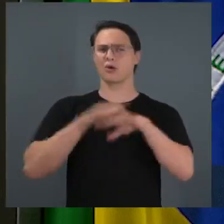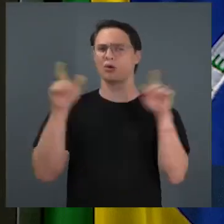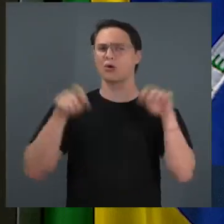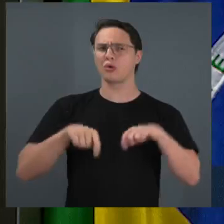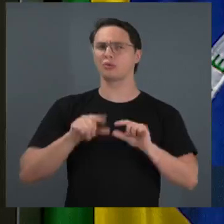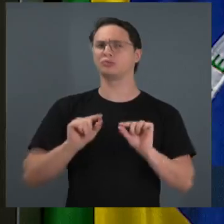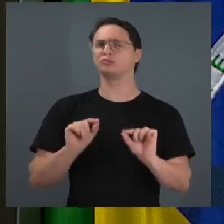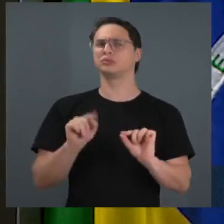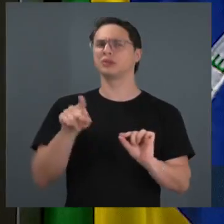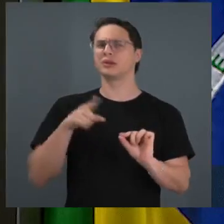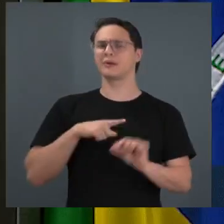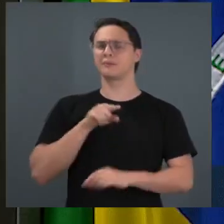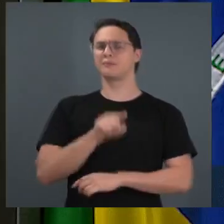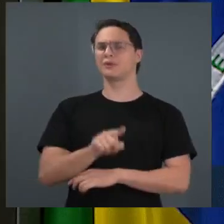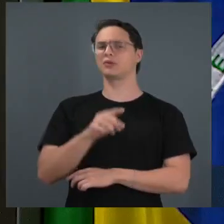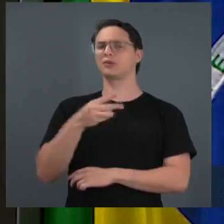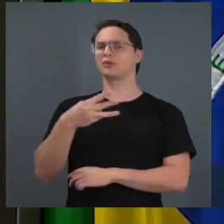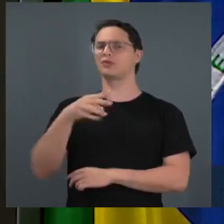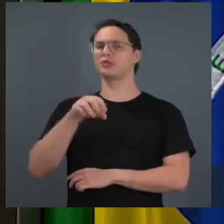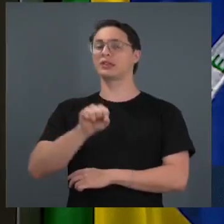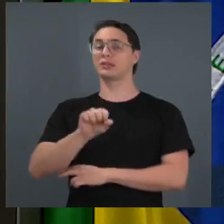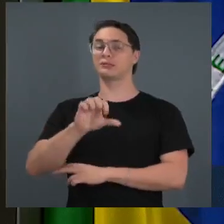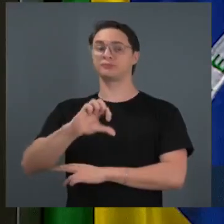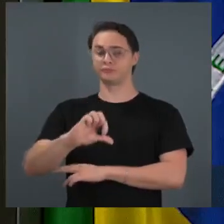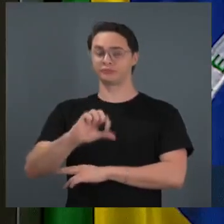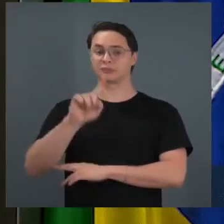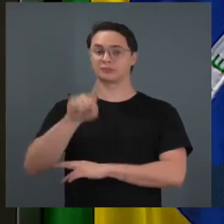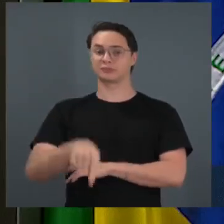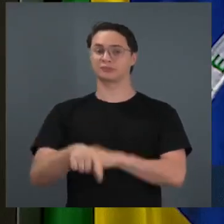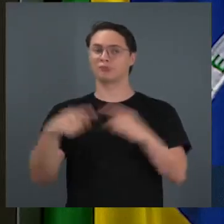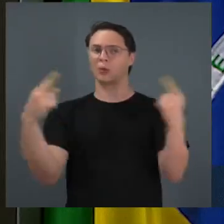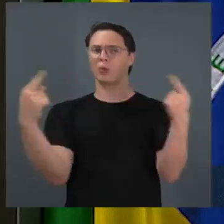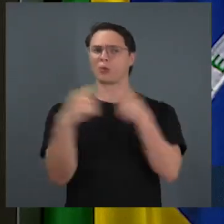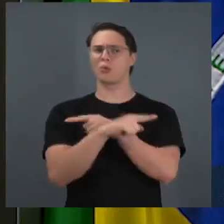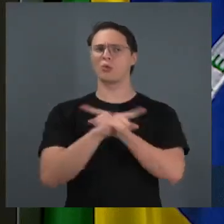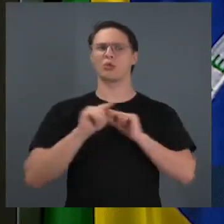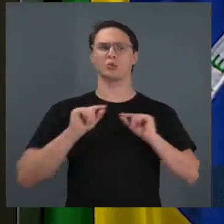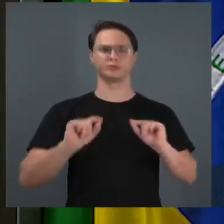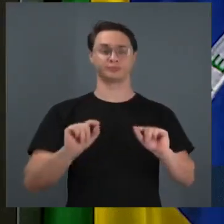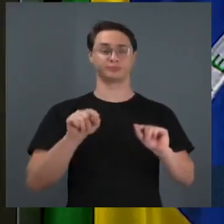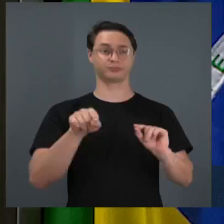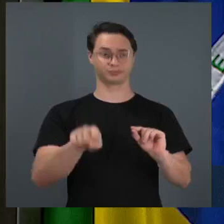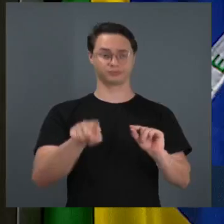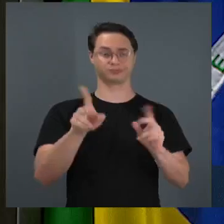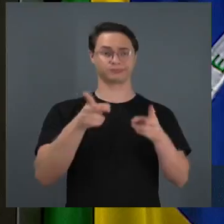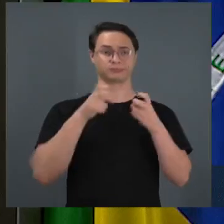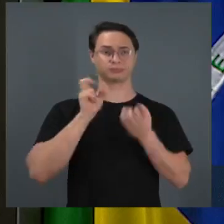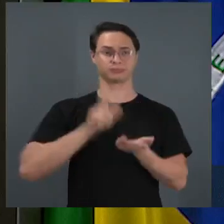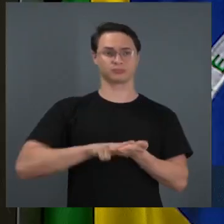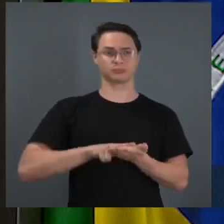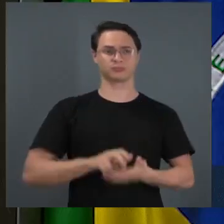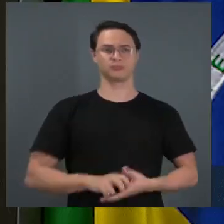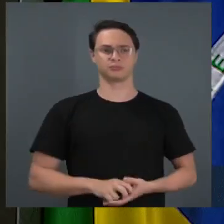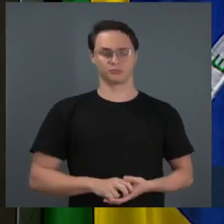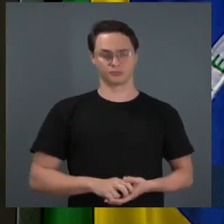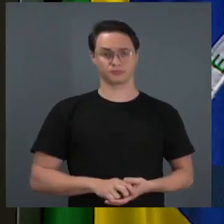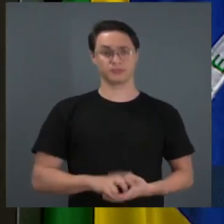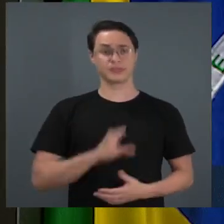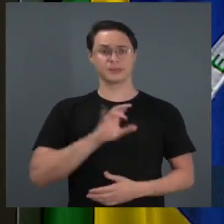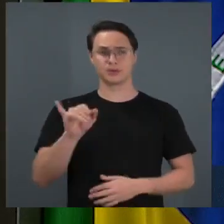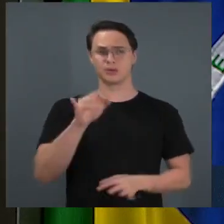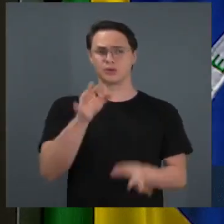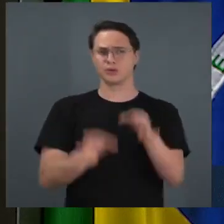tema 1389, vai na contramão desse reconhecimento. Se a Justiça